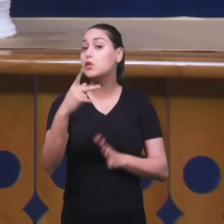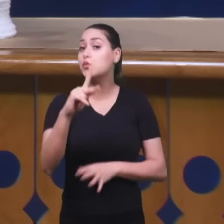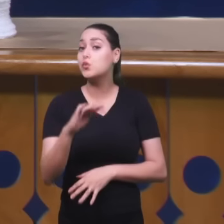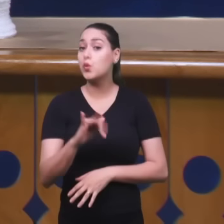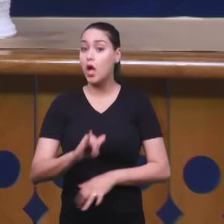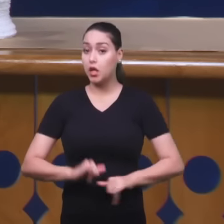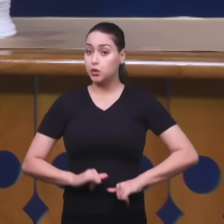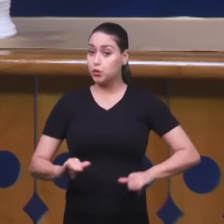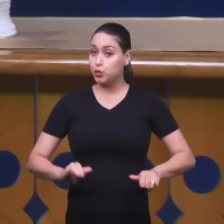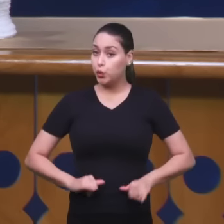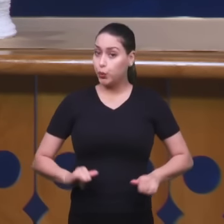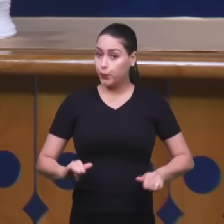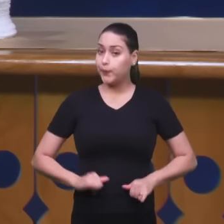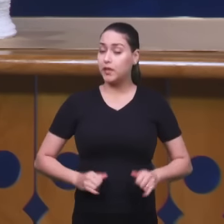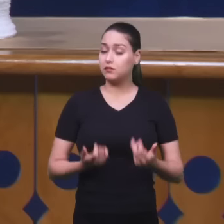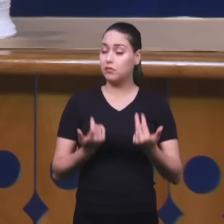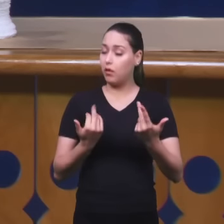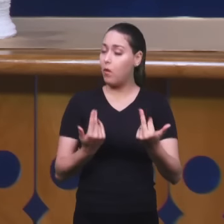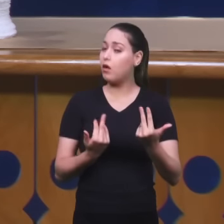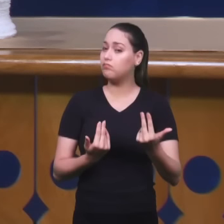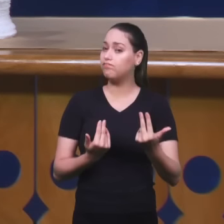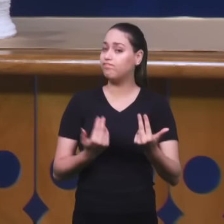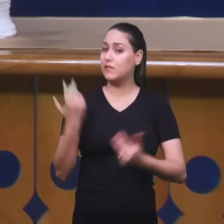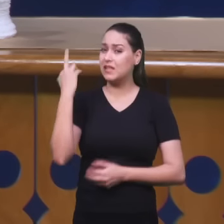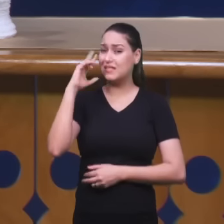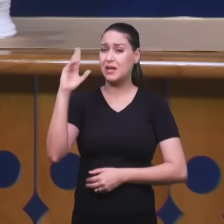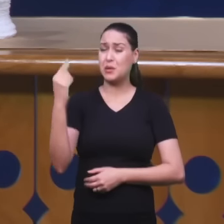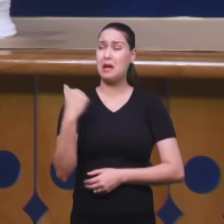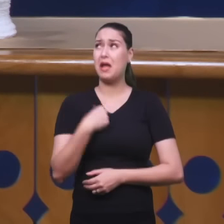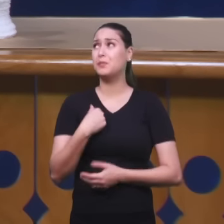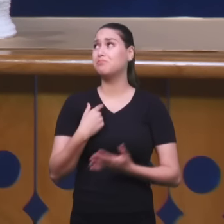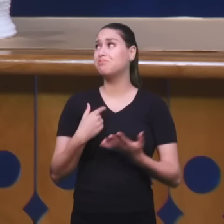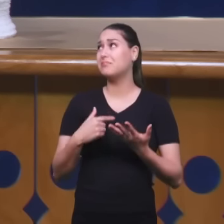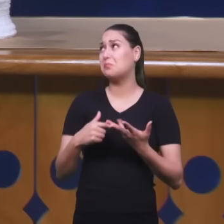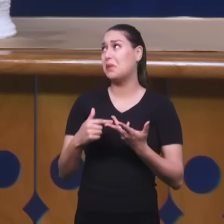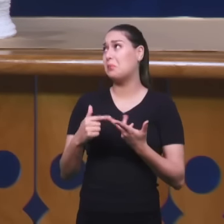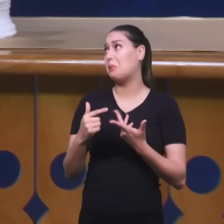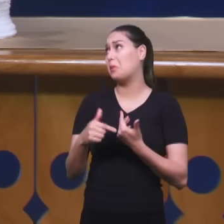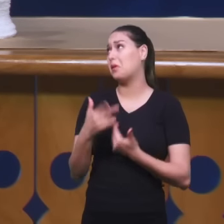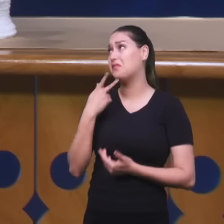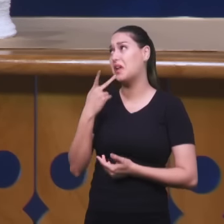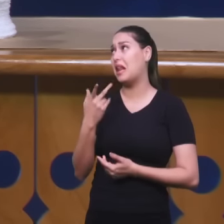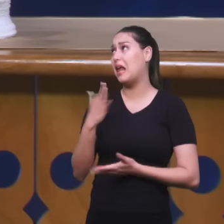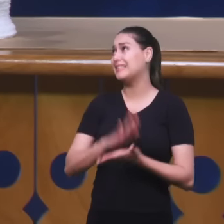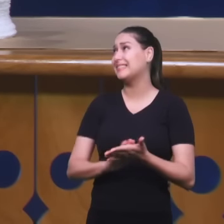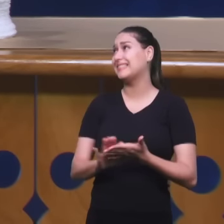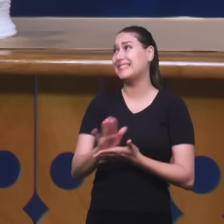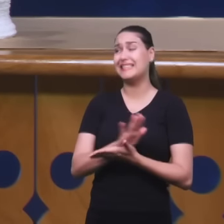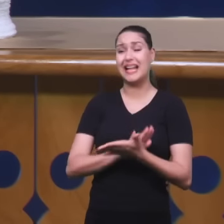Está passando Senhor Eu já não tenho Mais argumentos Eu não consigo Expressar Mais nenhuma Palavra Em oração